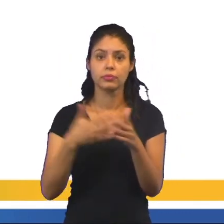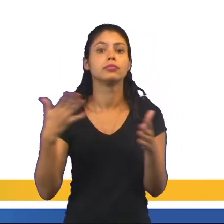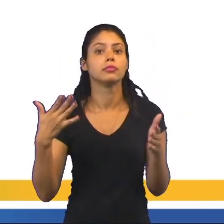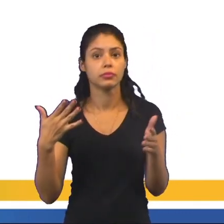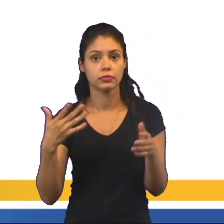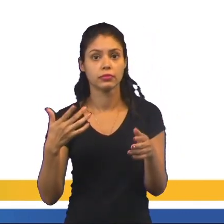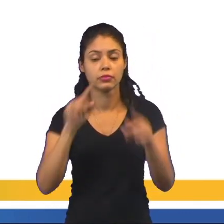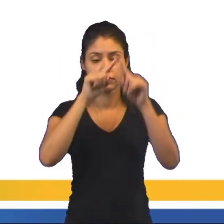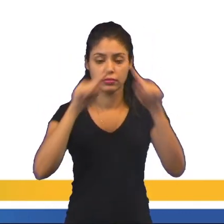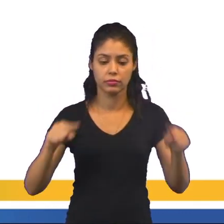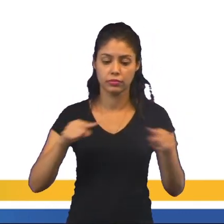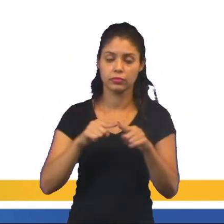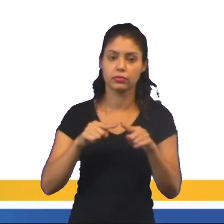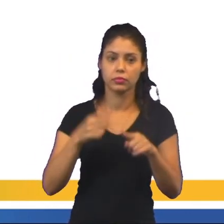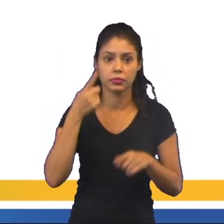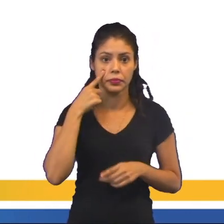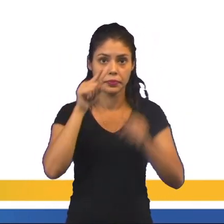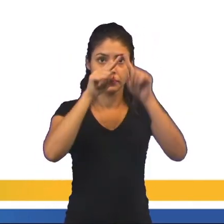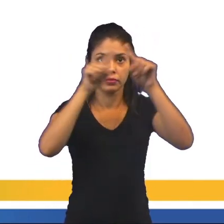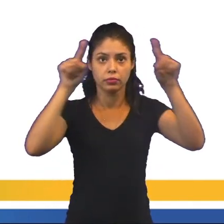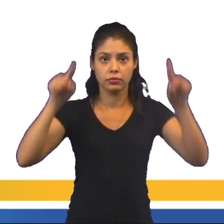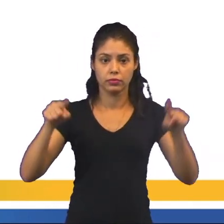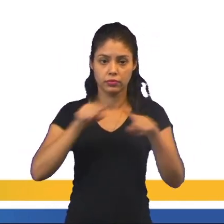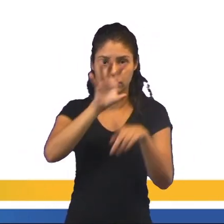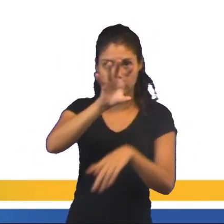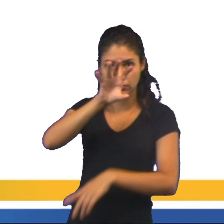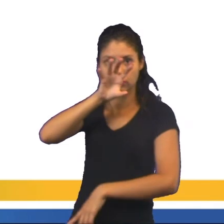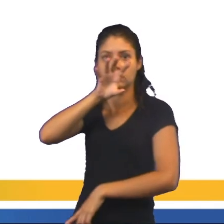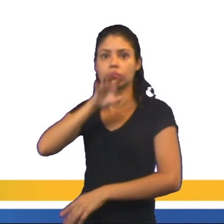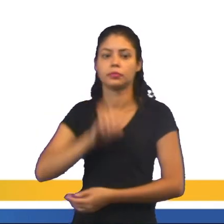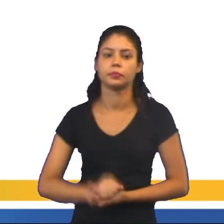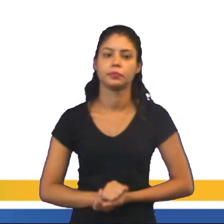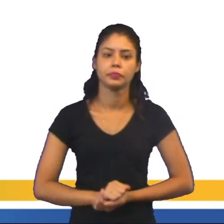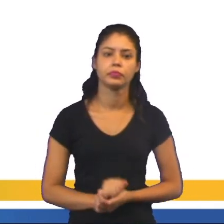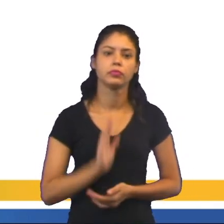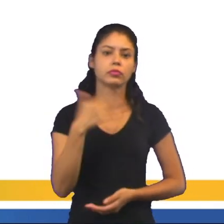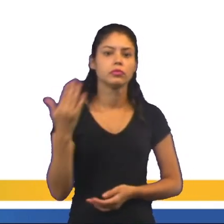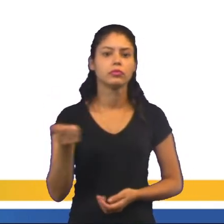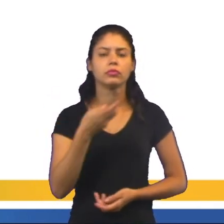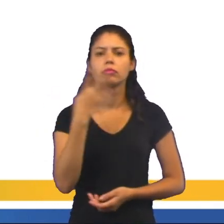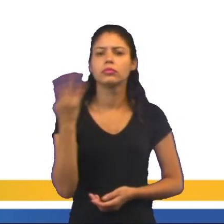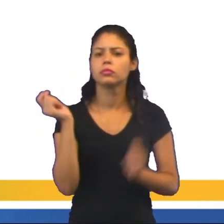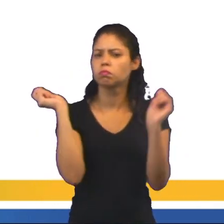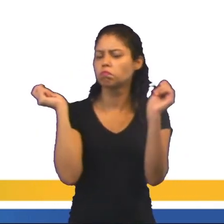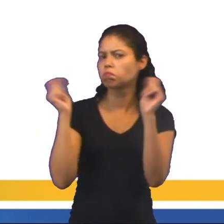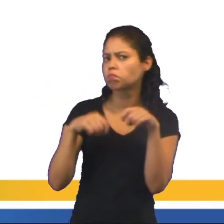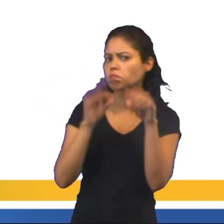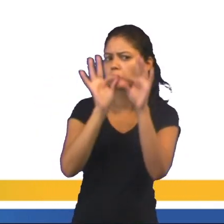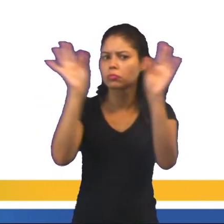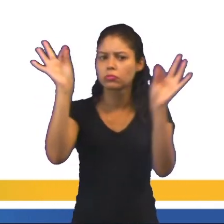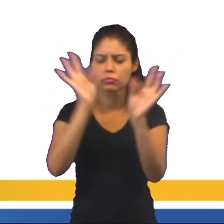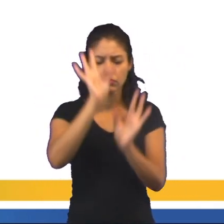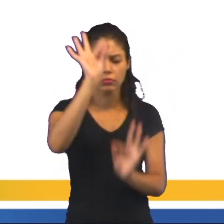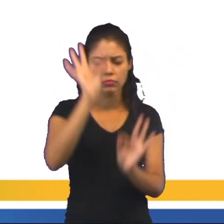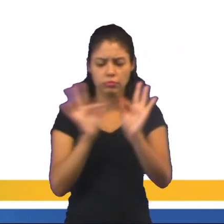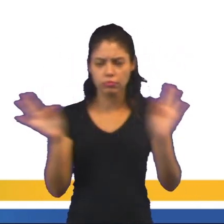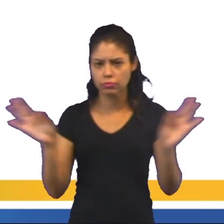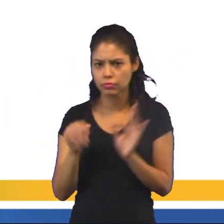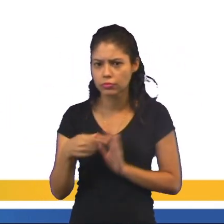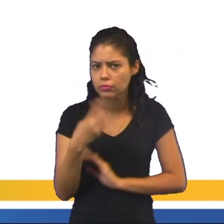na geometria espacial. Olha aí a geometria espacial. Quantos segmentos de reta possui um